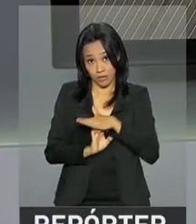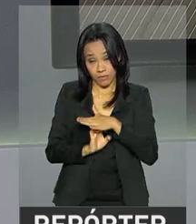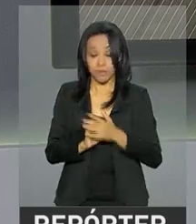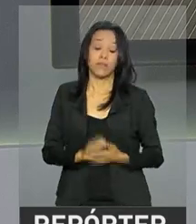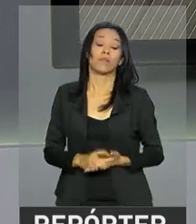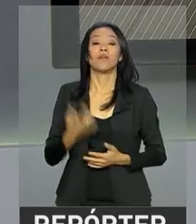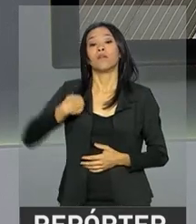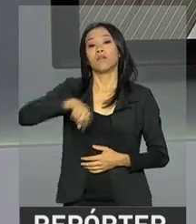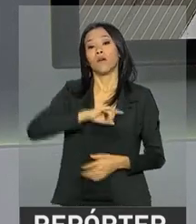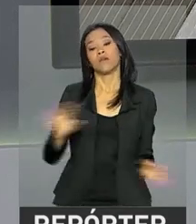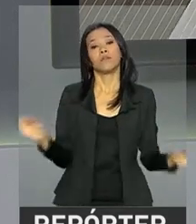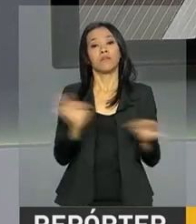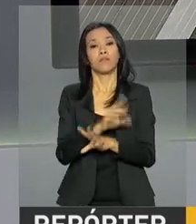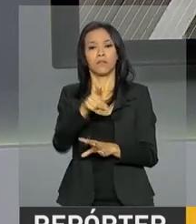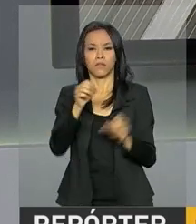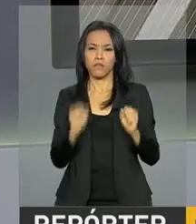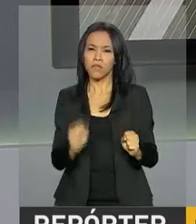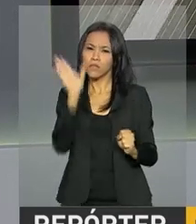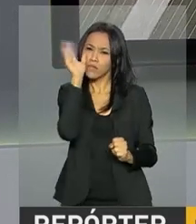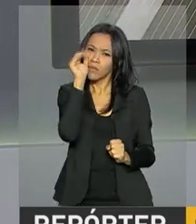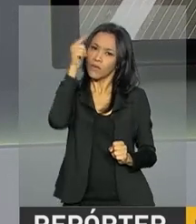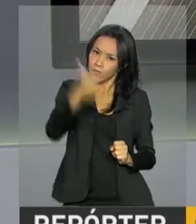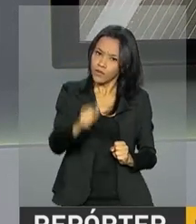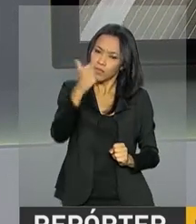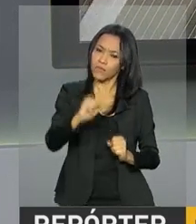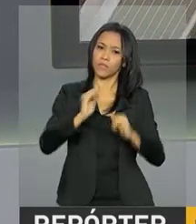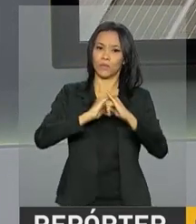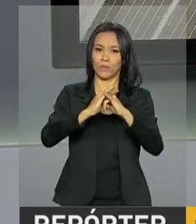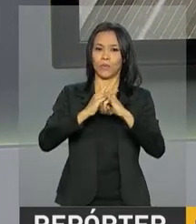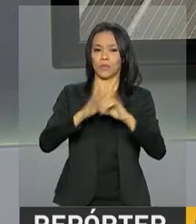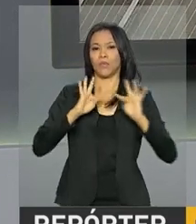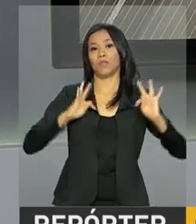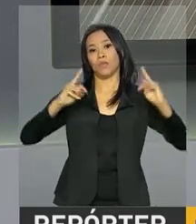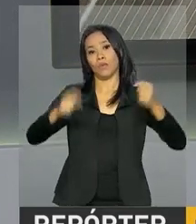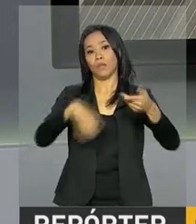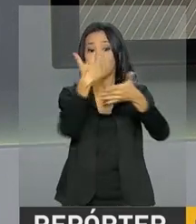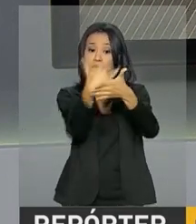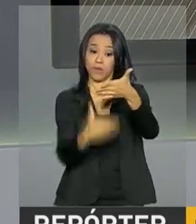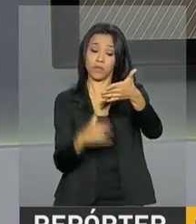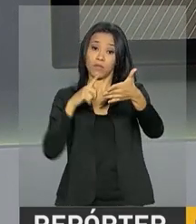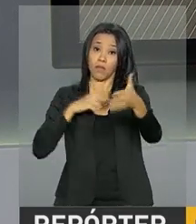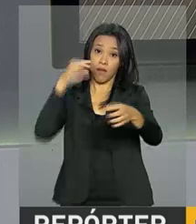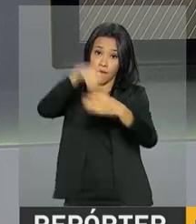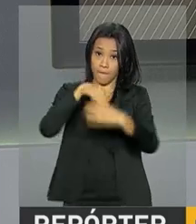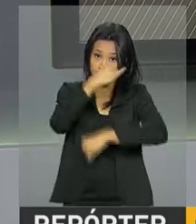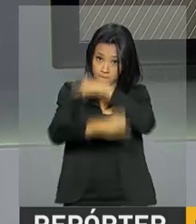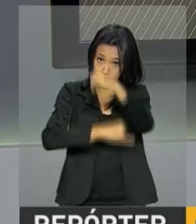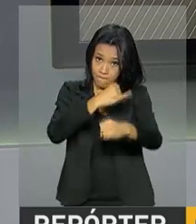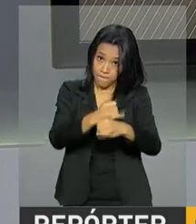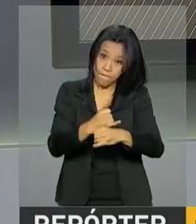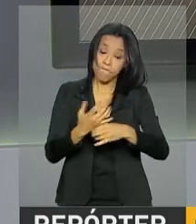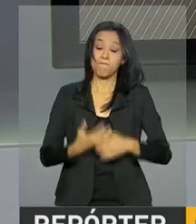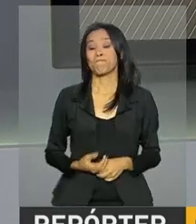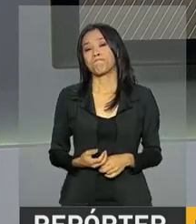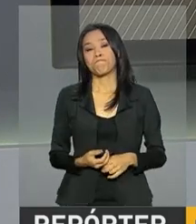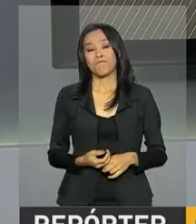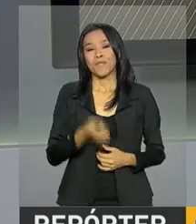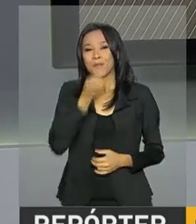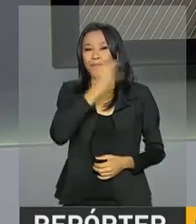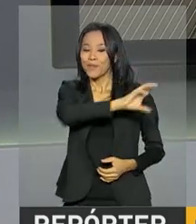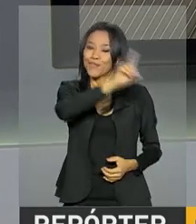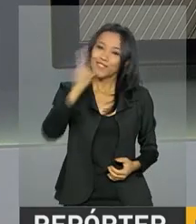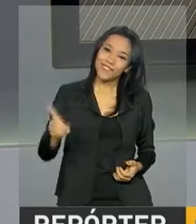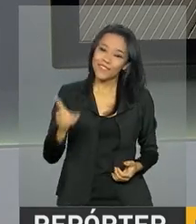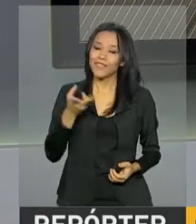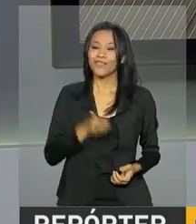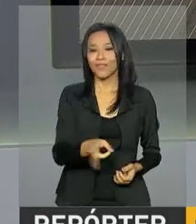ficamos por aqui você pode rever as reportagens no youtube e toda a nossa programação também está na página da nbr na internet bom dia